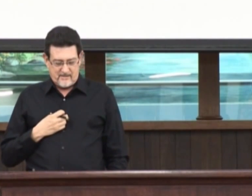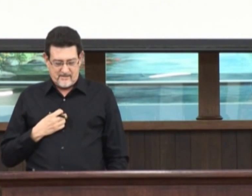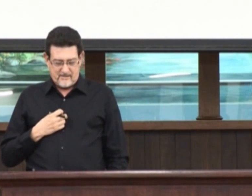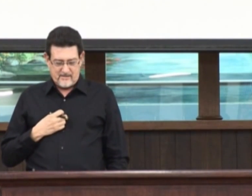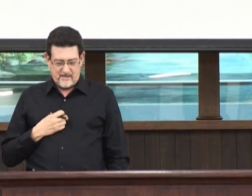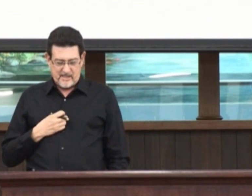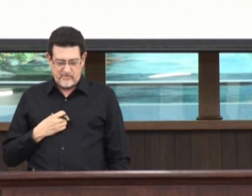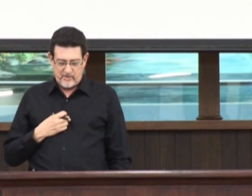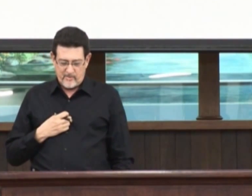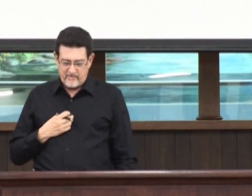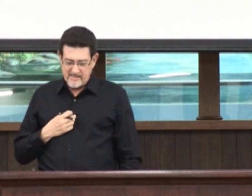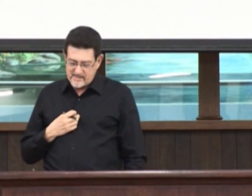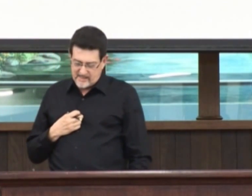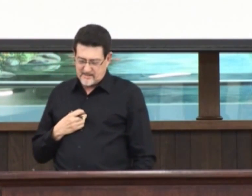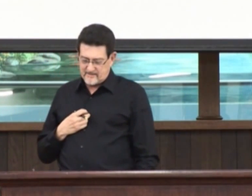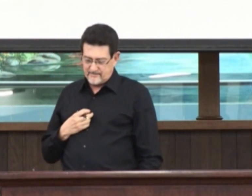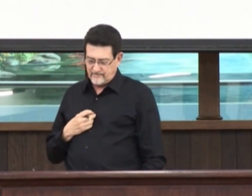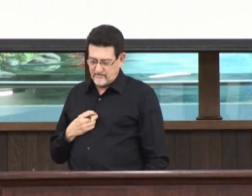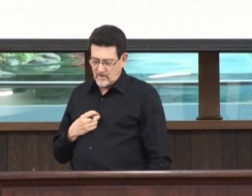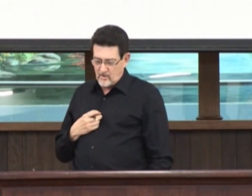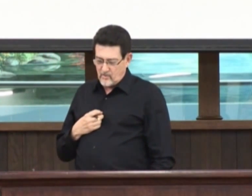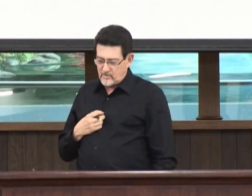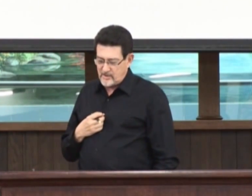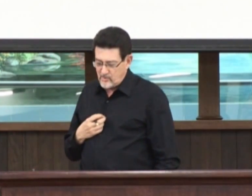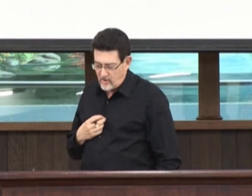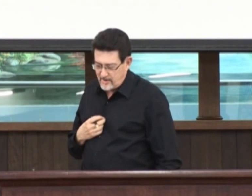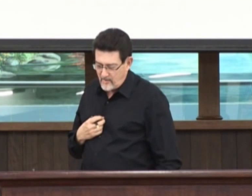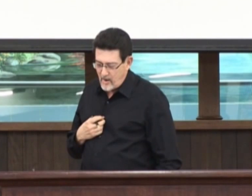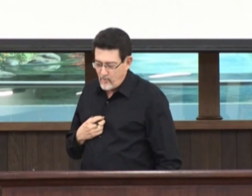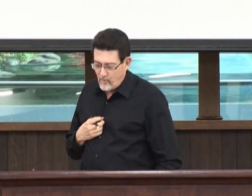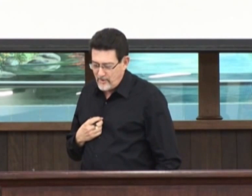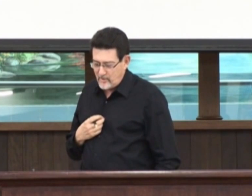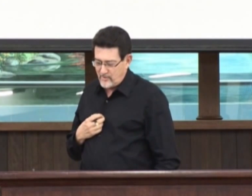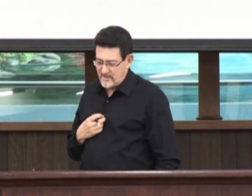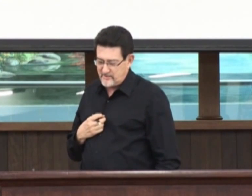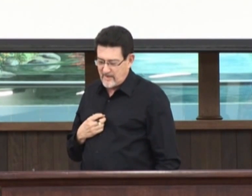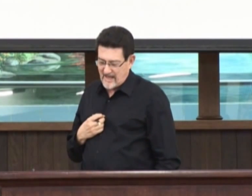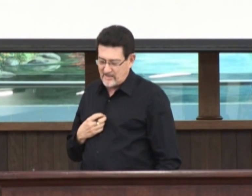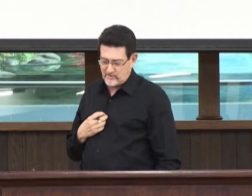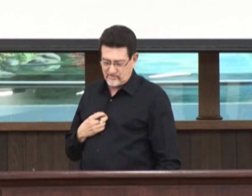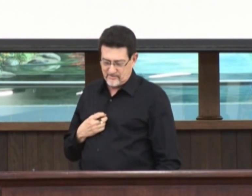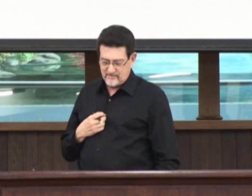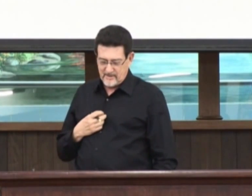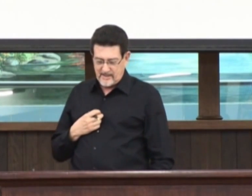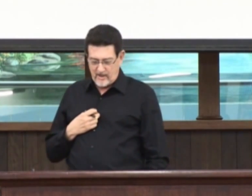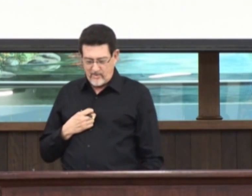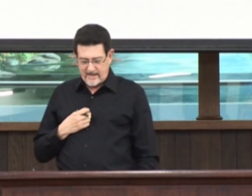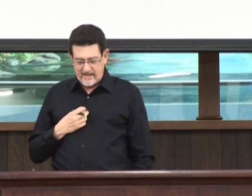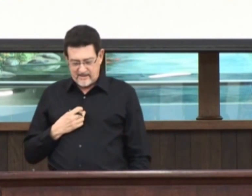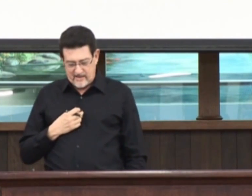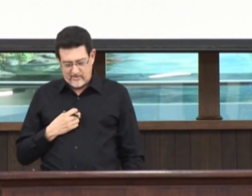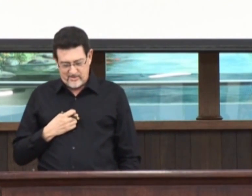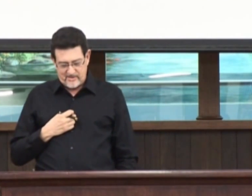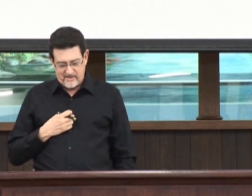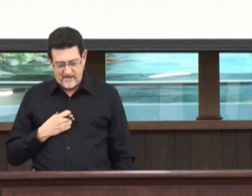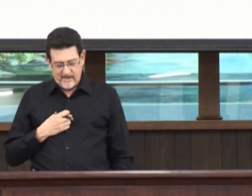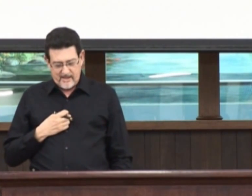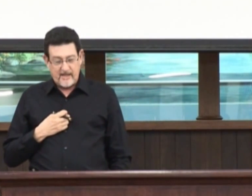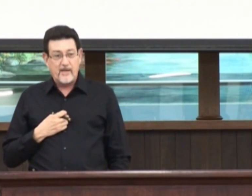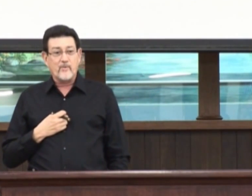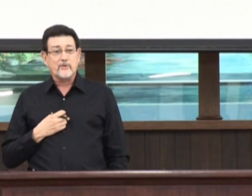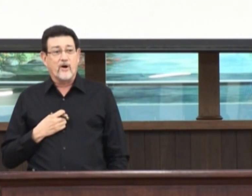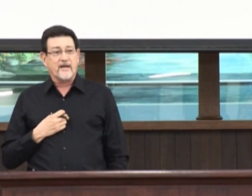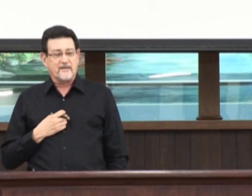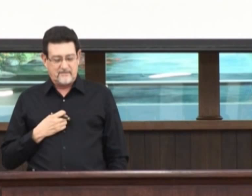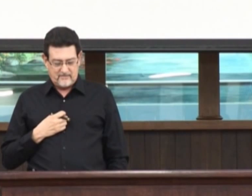Engana-se, respondeu a princesa. O Senhor não é o único neste palácio que não crê em Deus